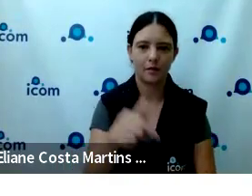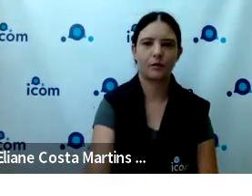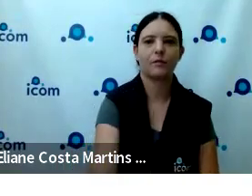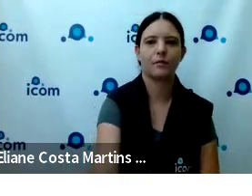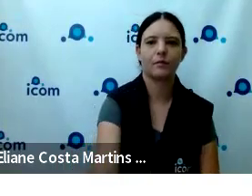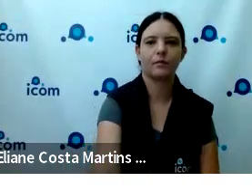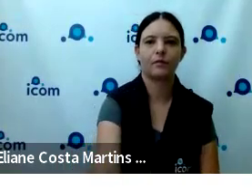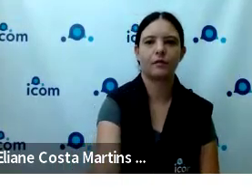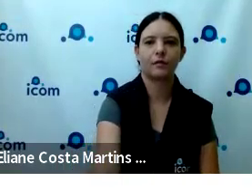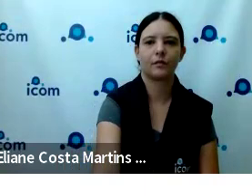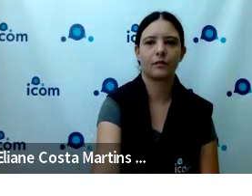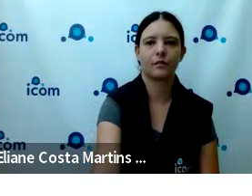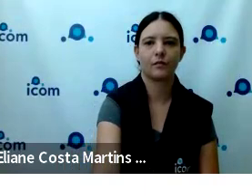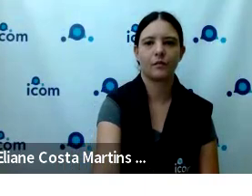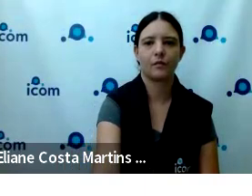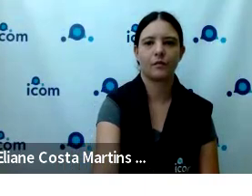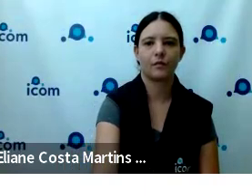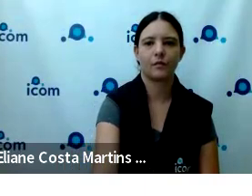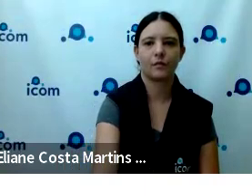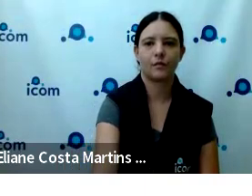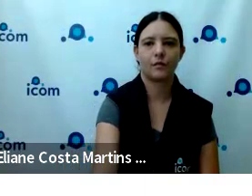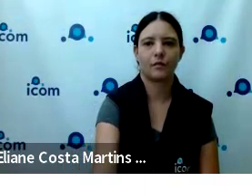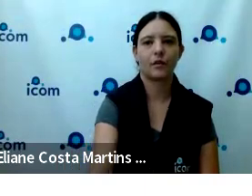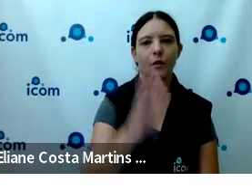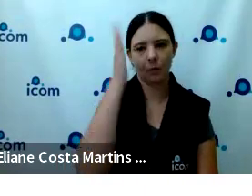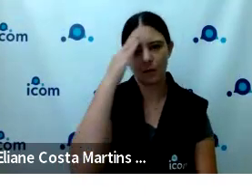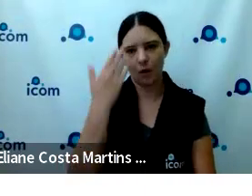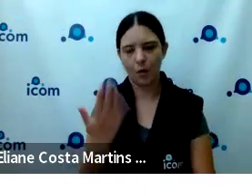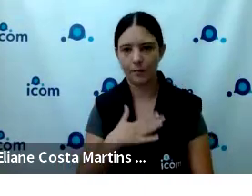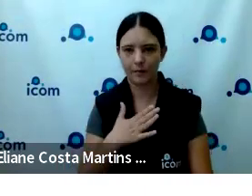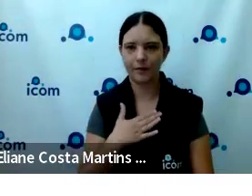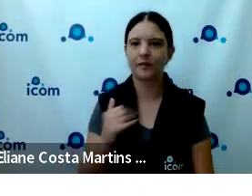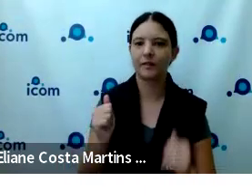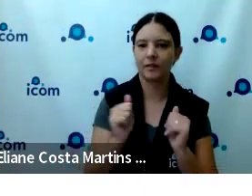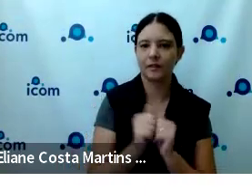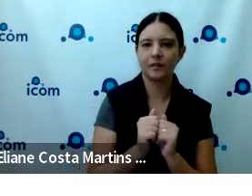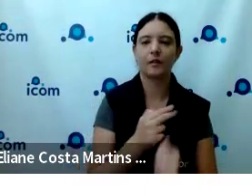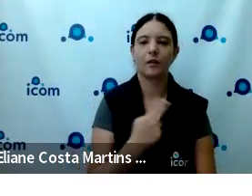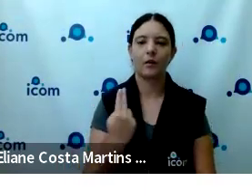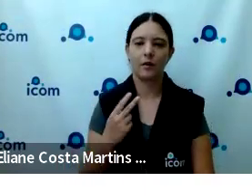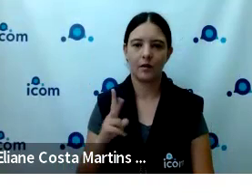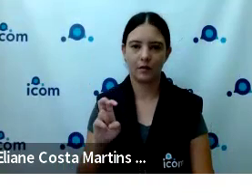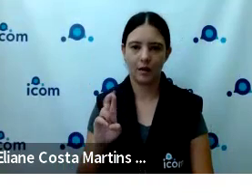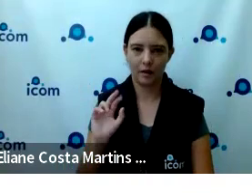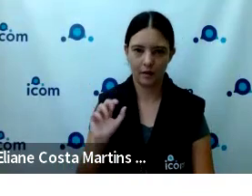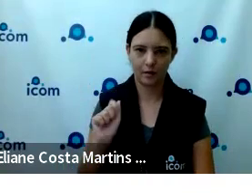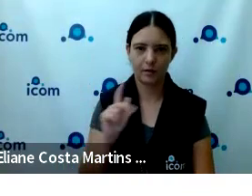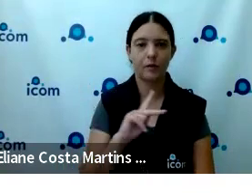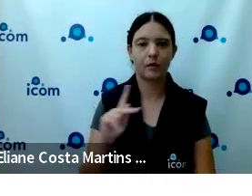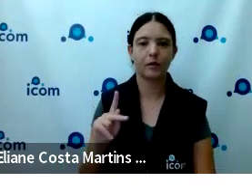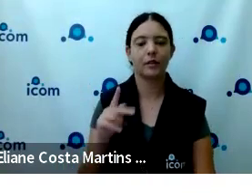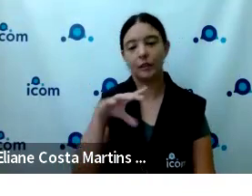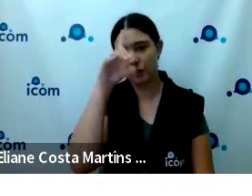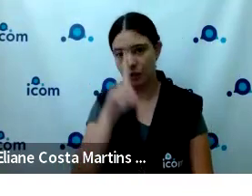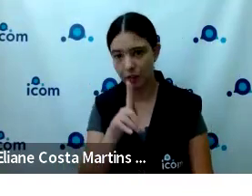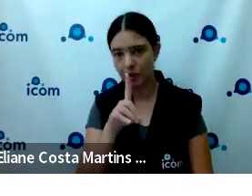mim falar aqui. O meu nome é Vera Diesel. Eu sou professora na área de Direito